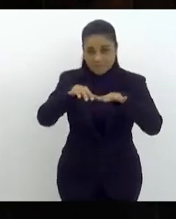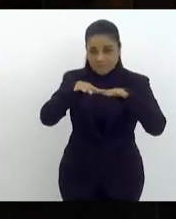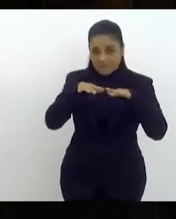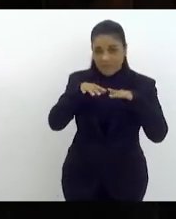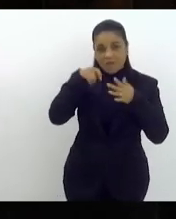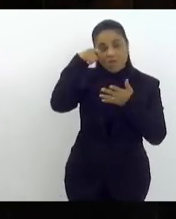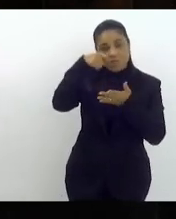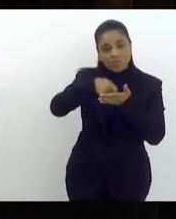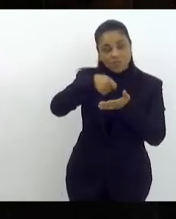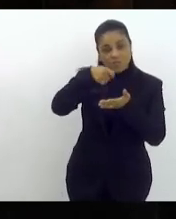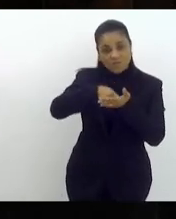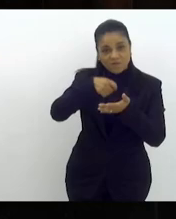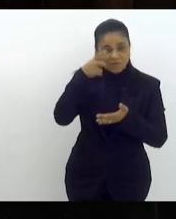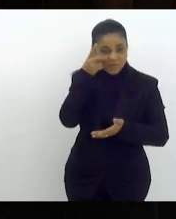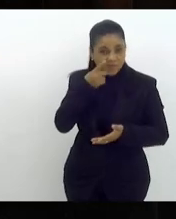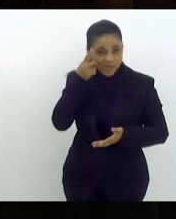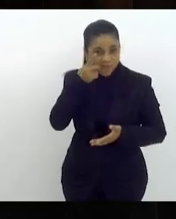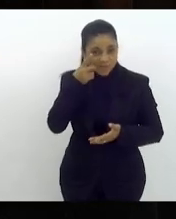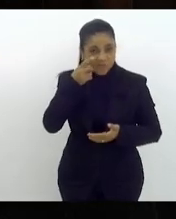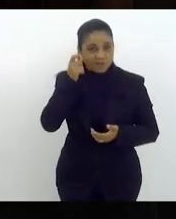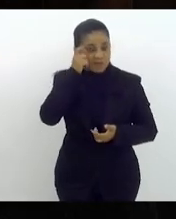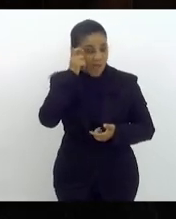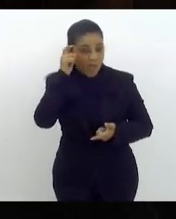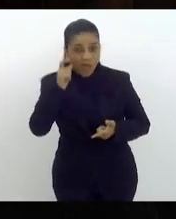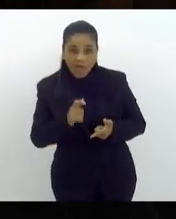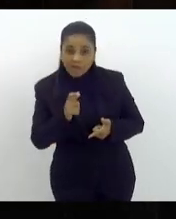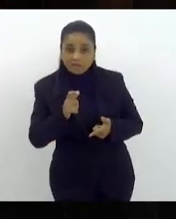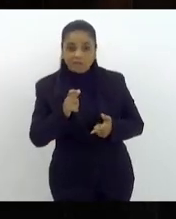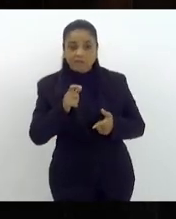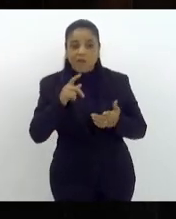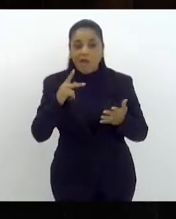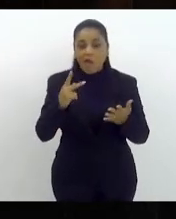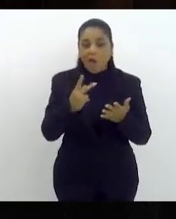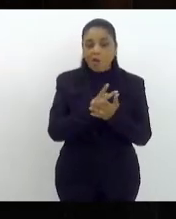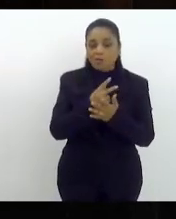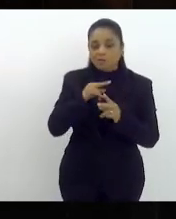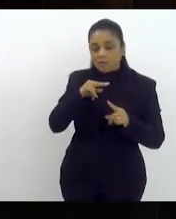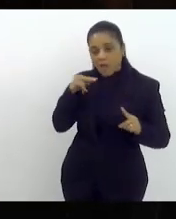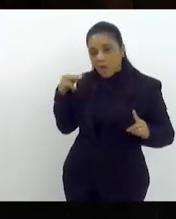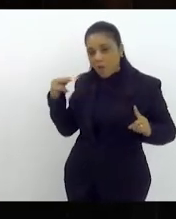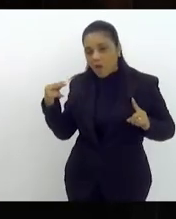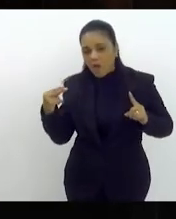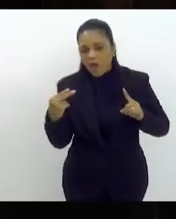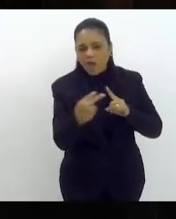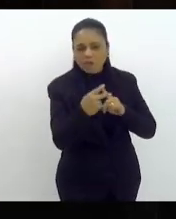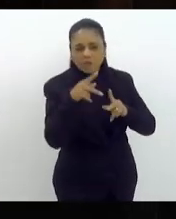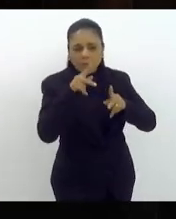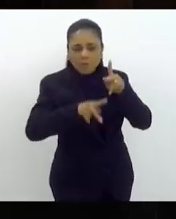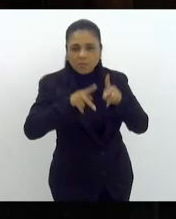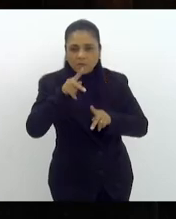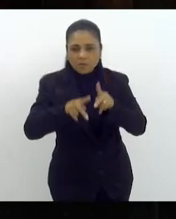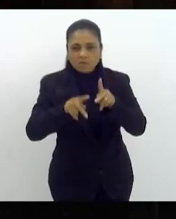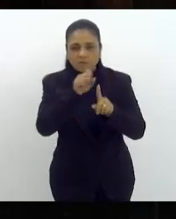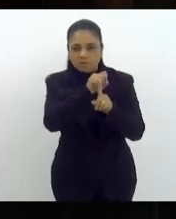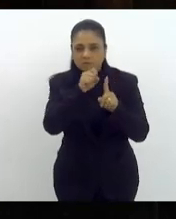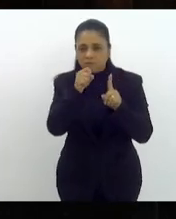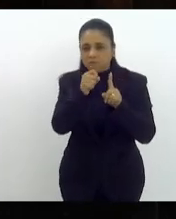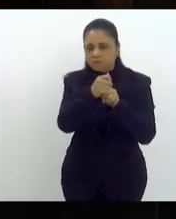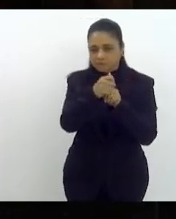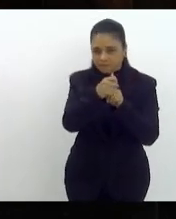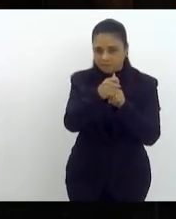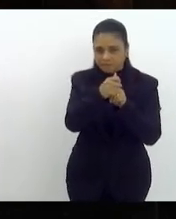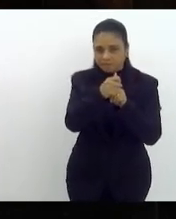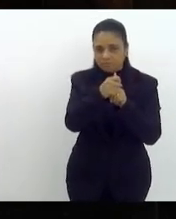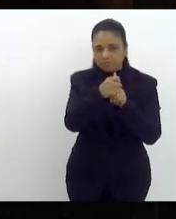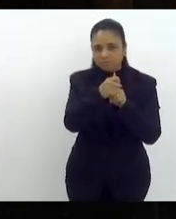é dever do parlamentar estar antenado com que está acontecendo ao nosso redor Quais são as demandas da sociedade vossa excelência